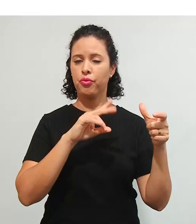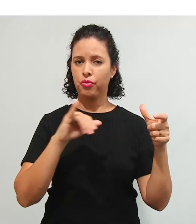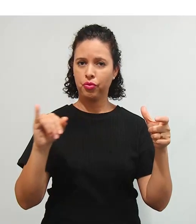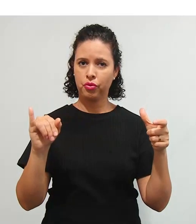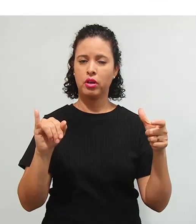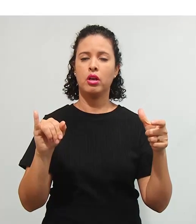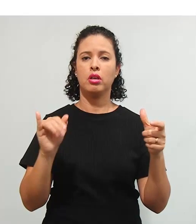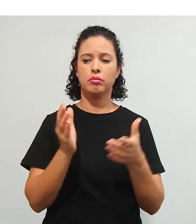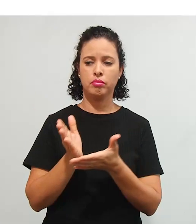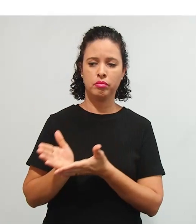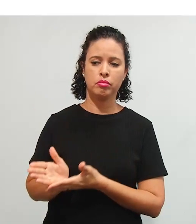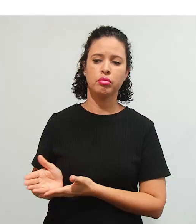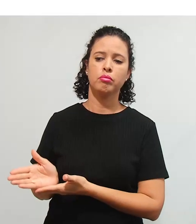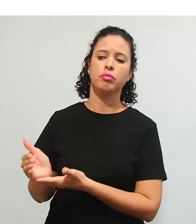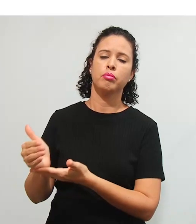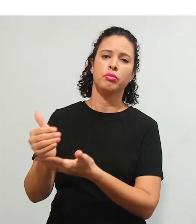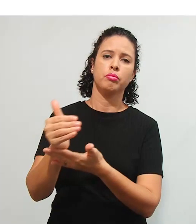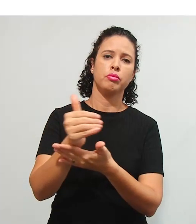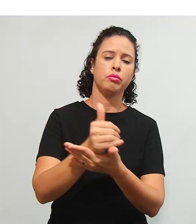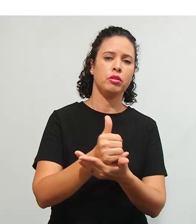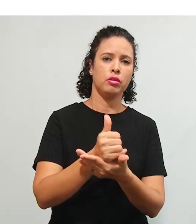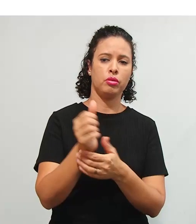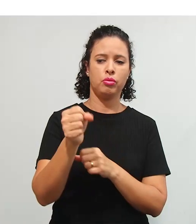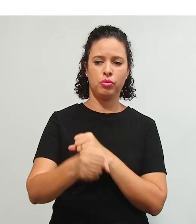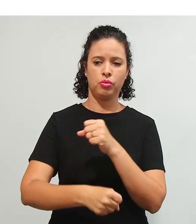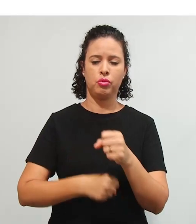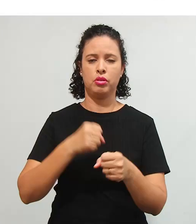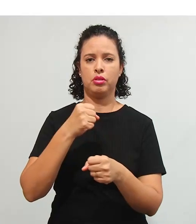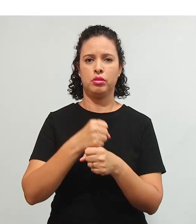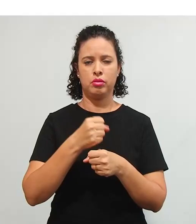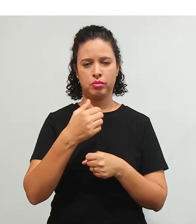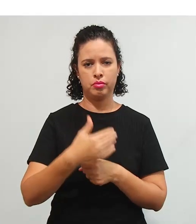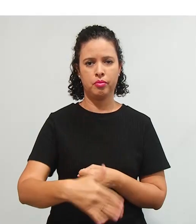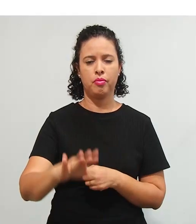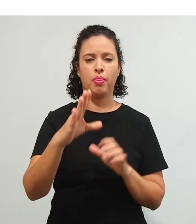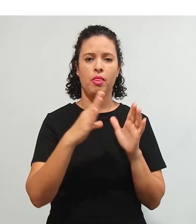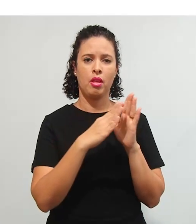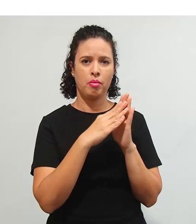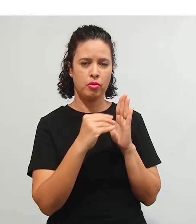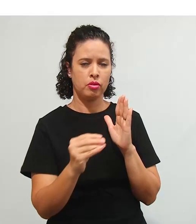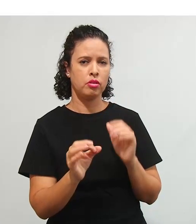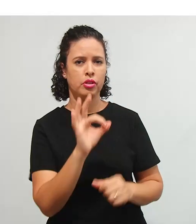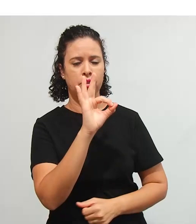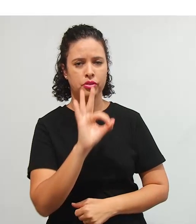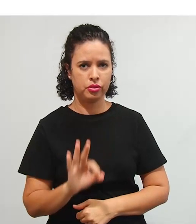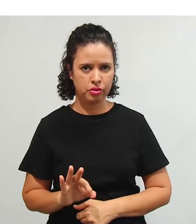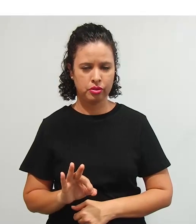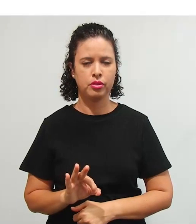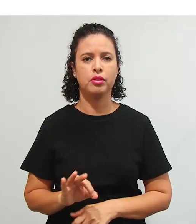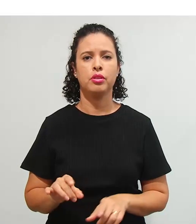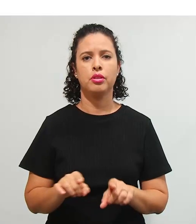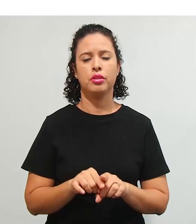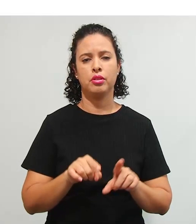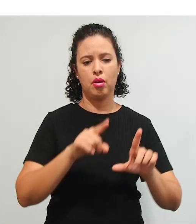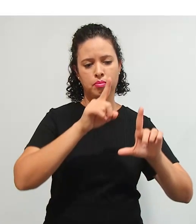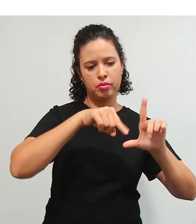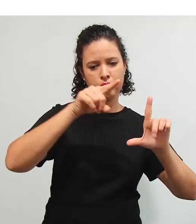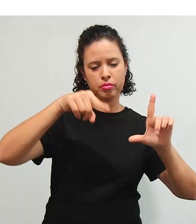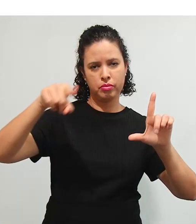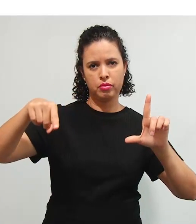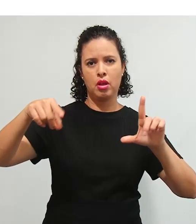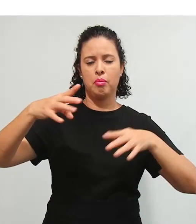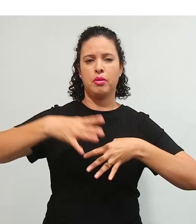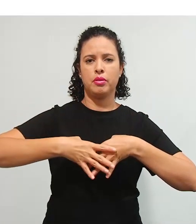provavelmente irá se arrecadar no exercício seguinte. Utiliza o quê? Modelos estatísticos e